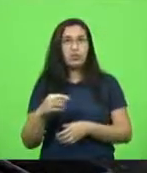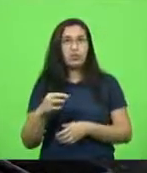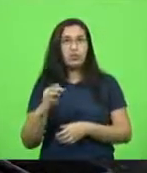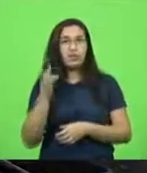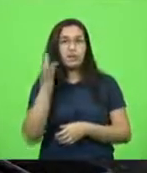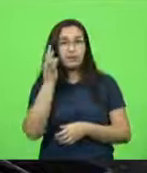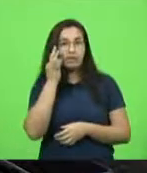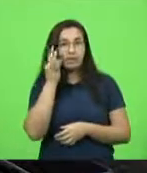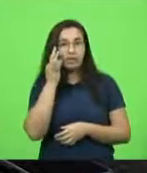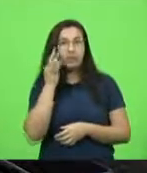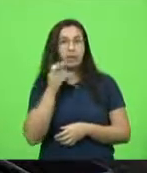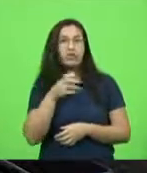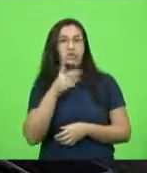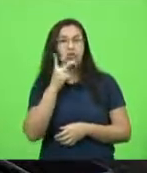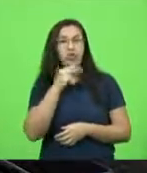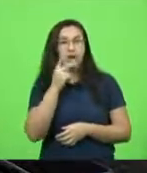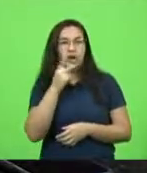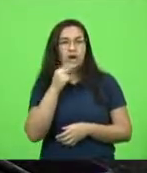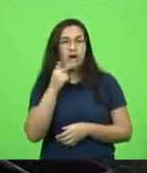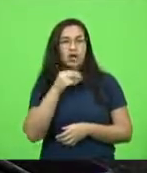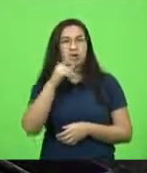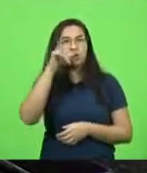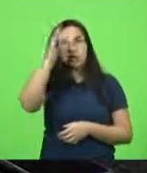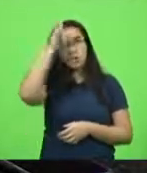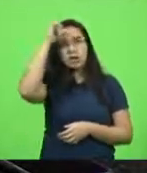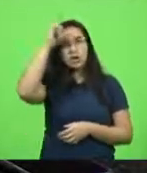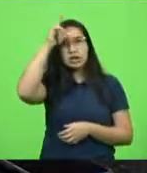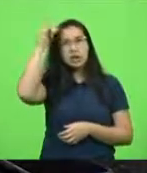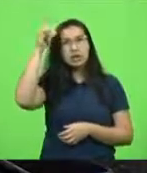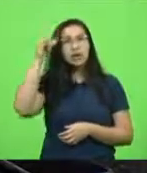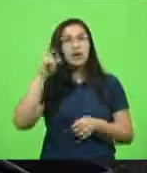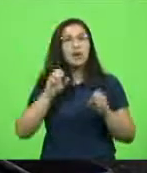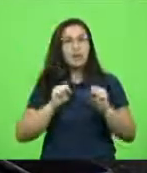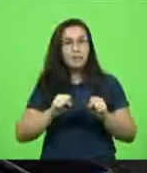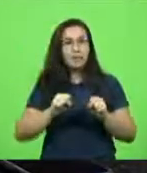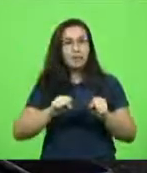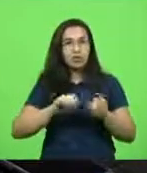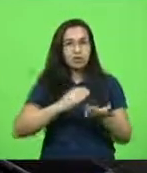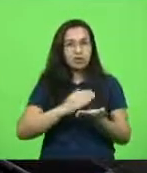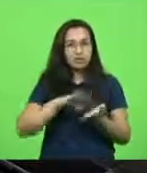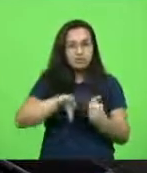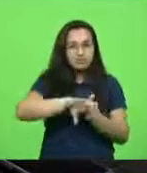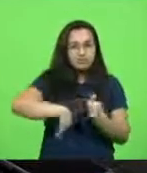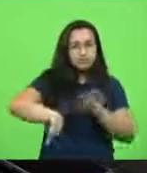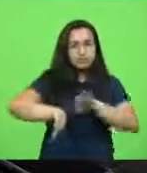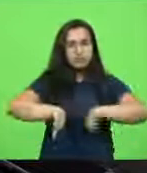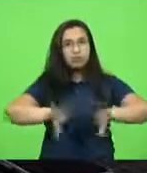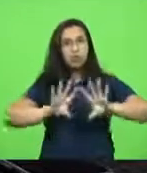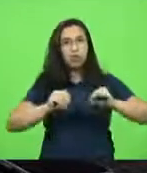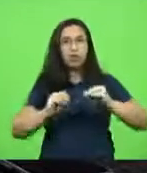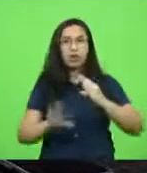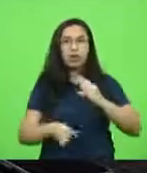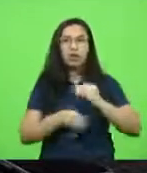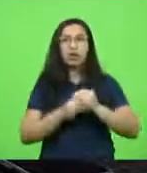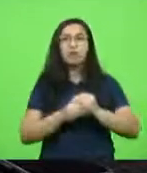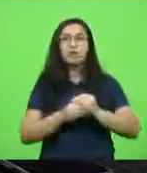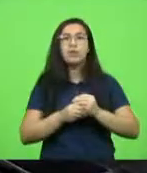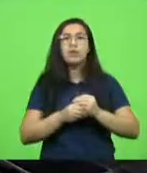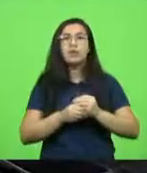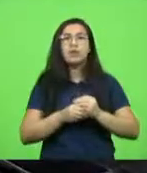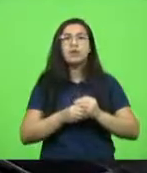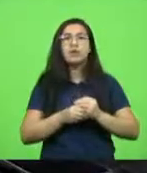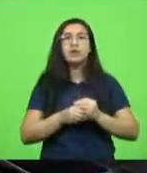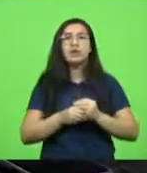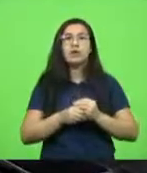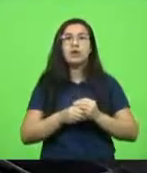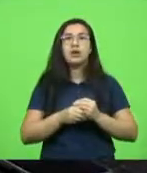krelling Deputado que ele de Nunes Deputado Sargento Lima a gente pode separar todas as nossas emendas e correr atrás de mais dinheiro que ele vai ter